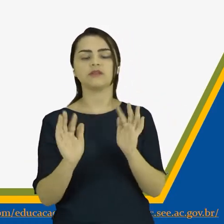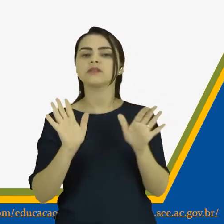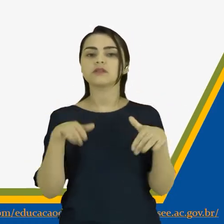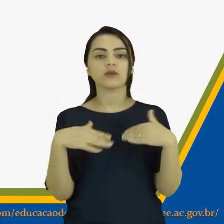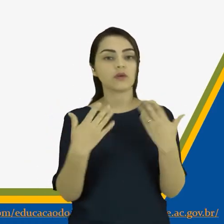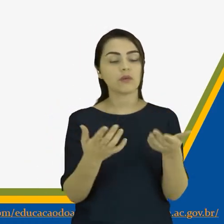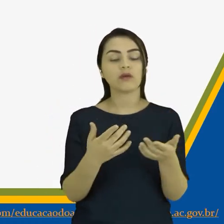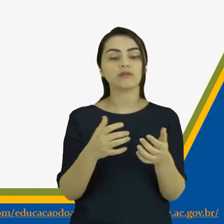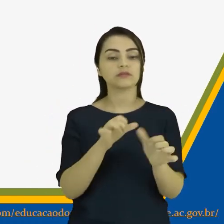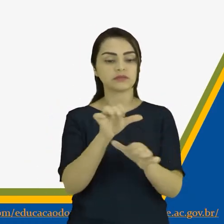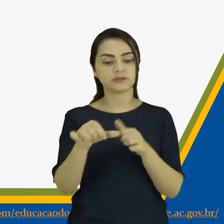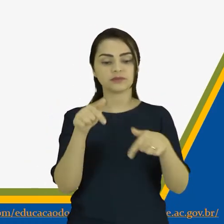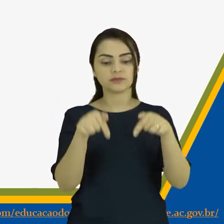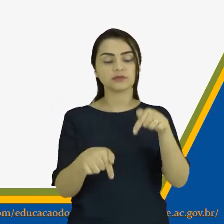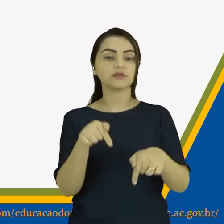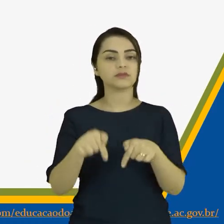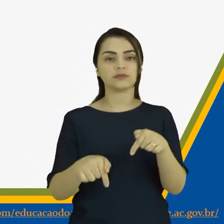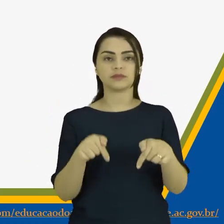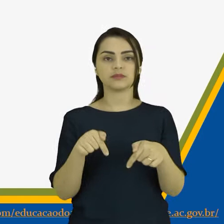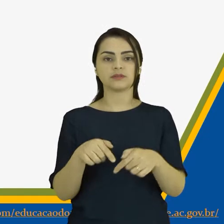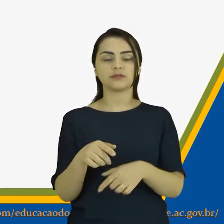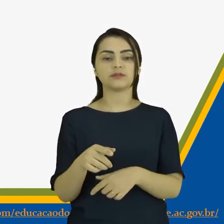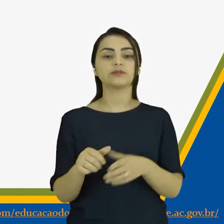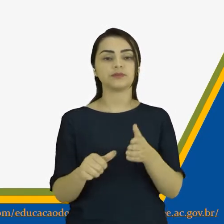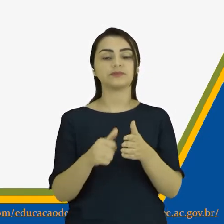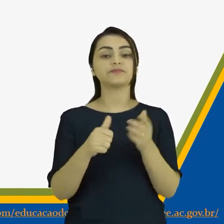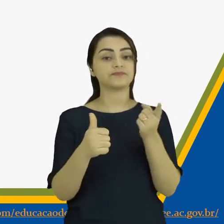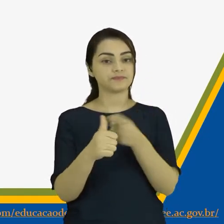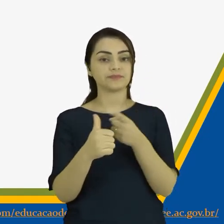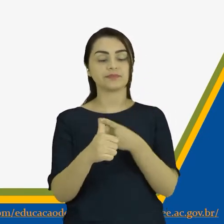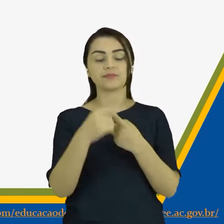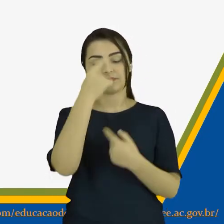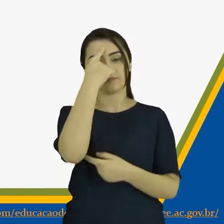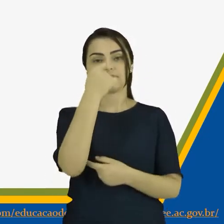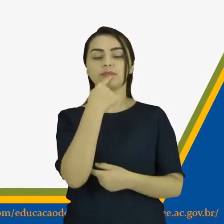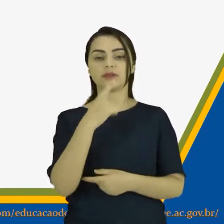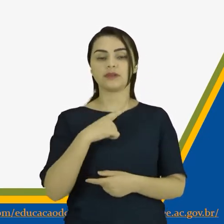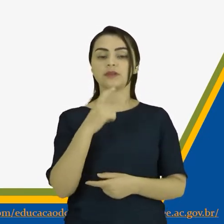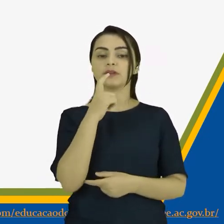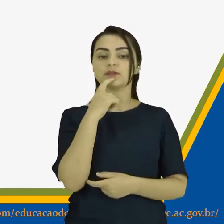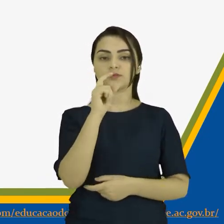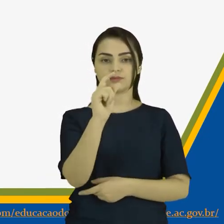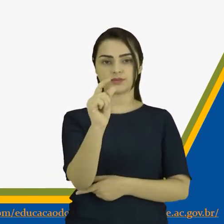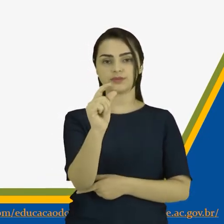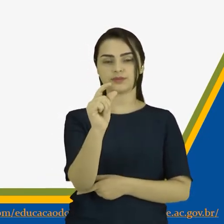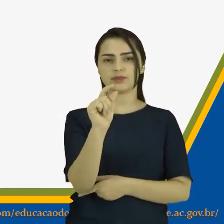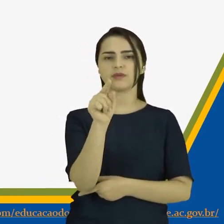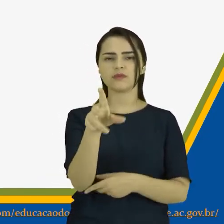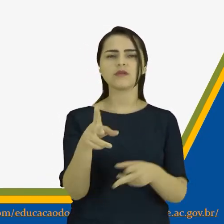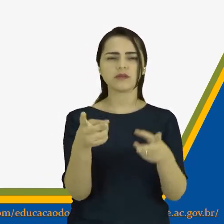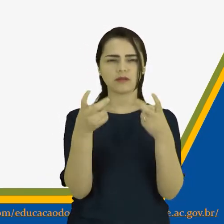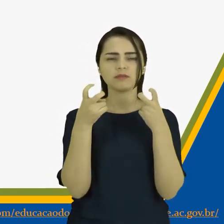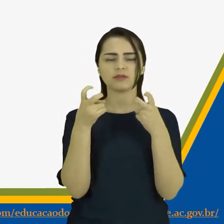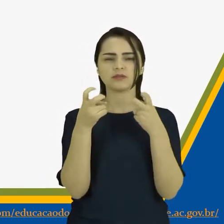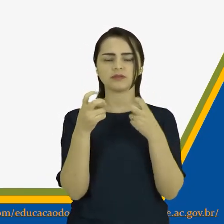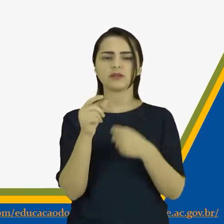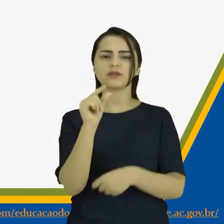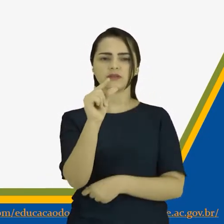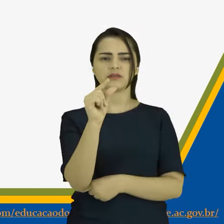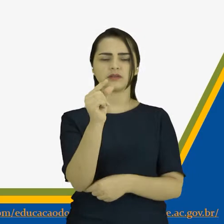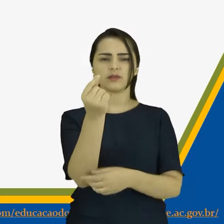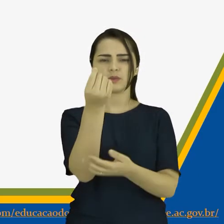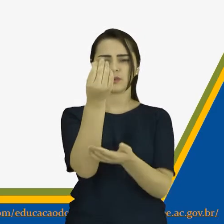é a transformação química. A primeira imagem nós temos aí o gelo. Você pode observar que esse gelo